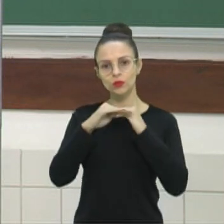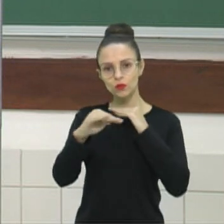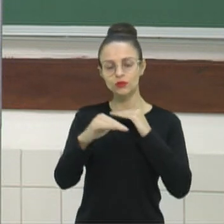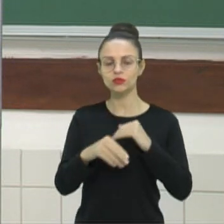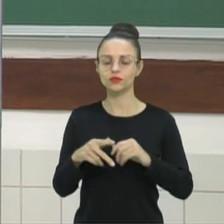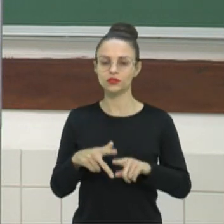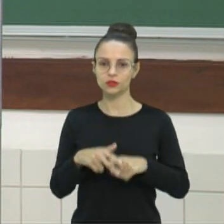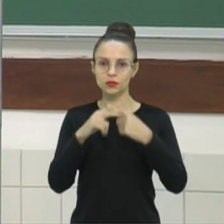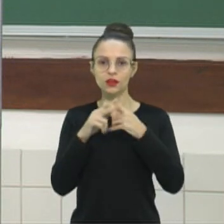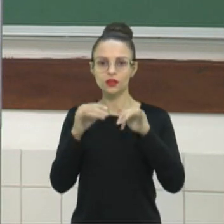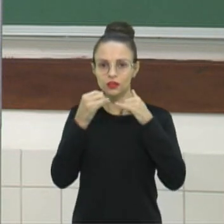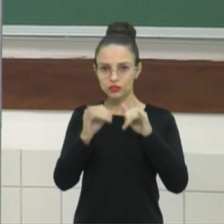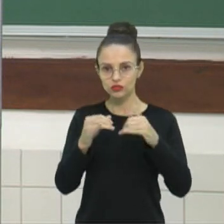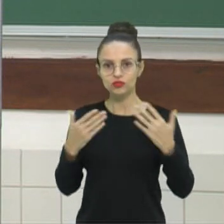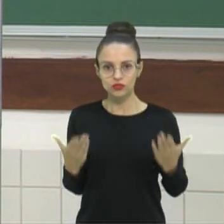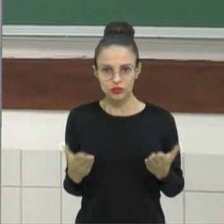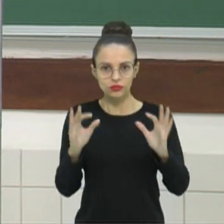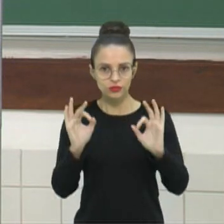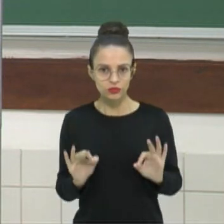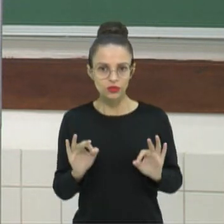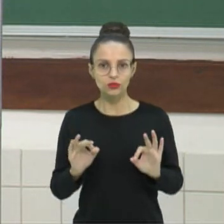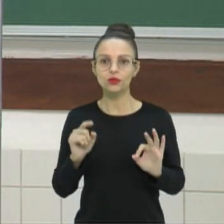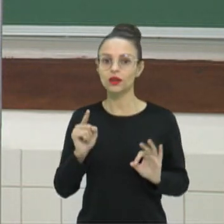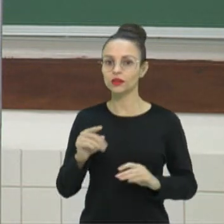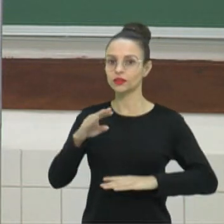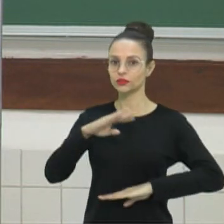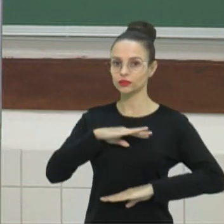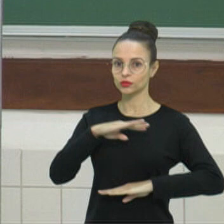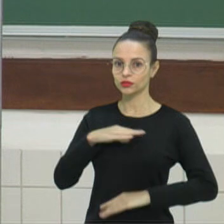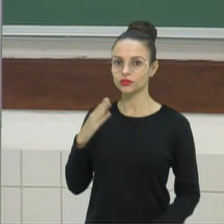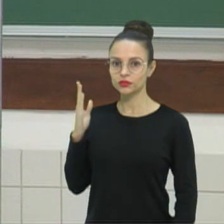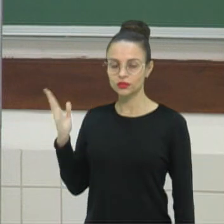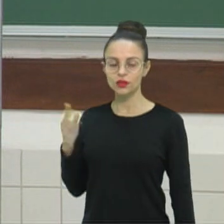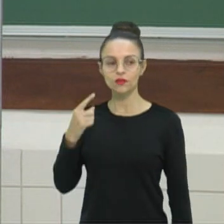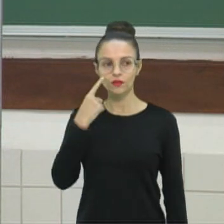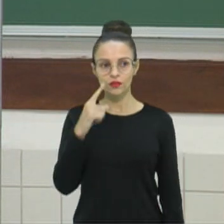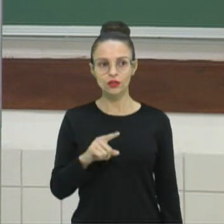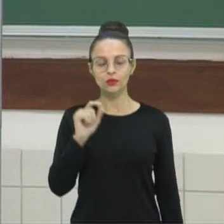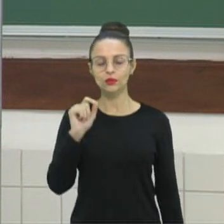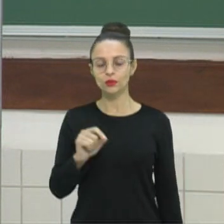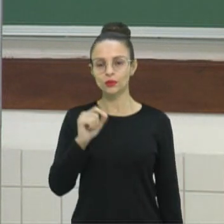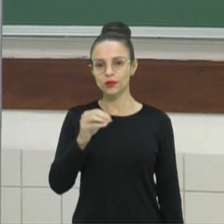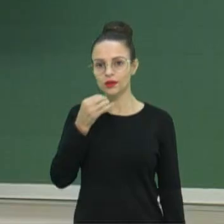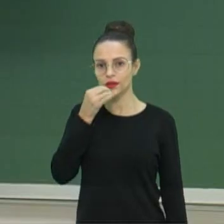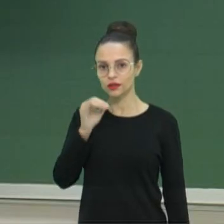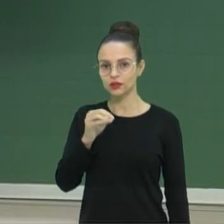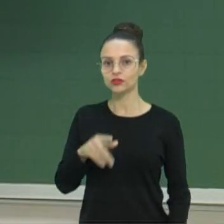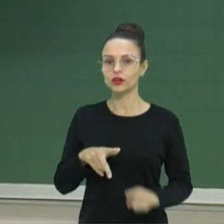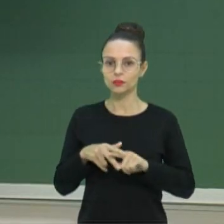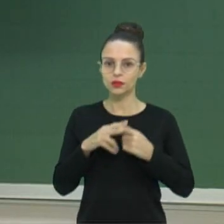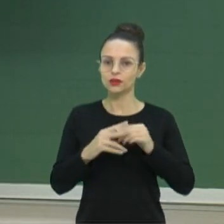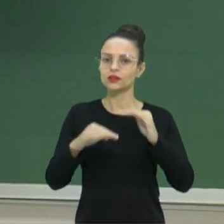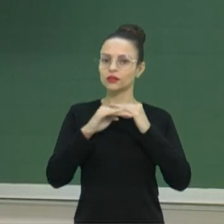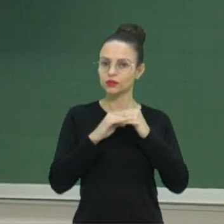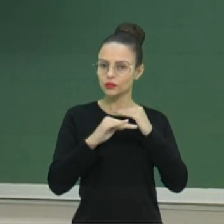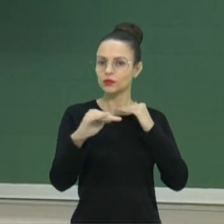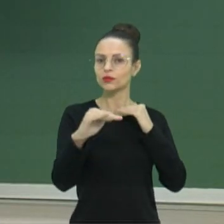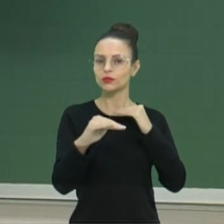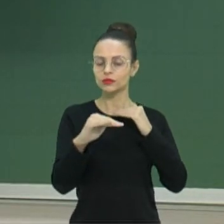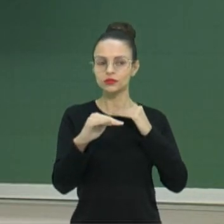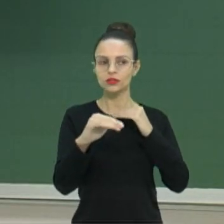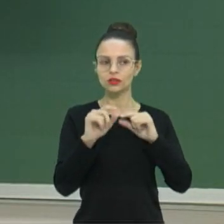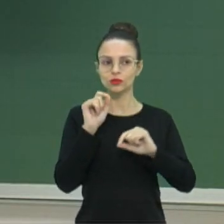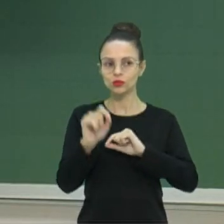energia mecânica, certo? E nessa situação aqui, nós vimos que a energia mecânica se conserva, ou seja, a soma